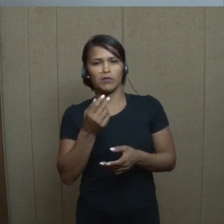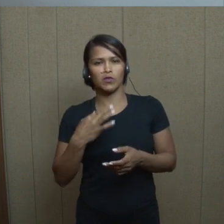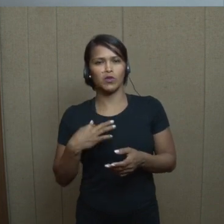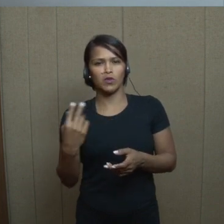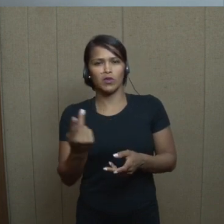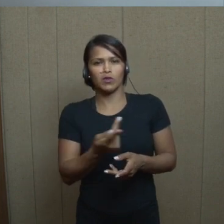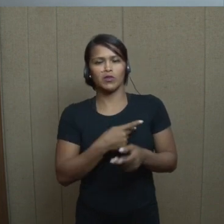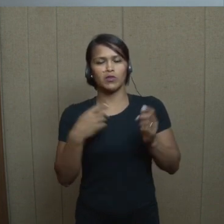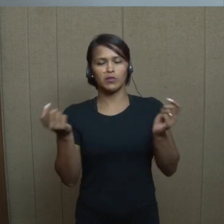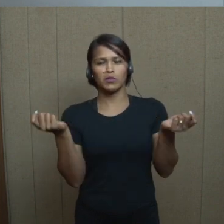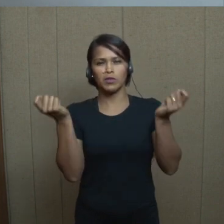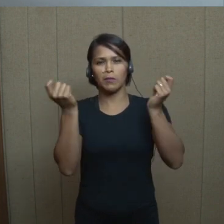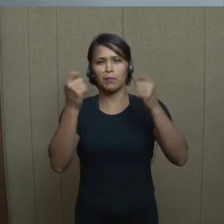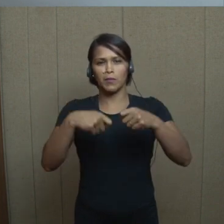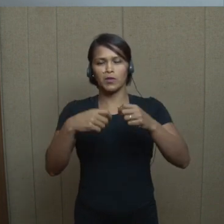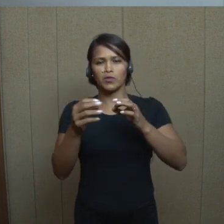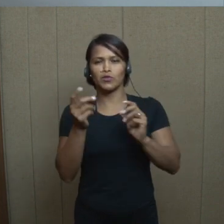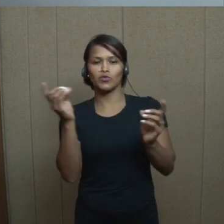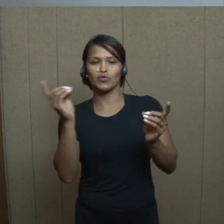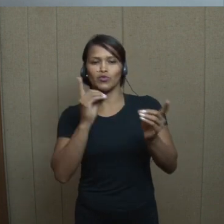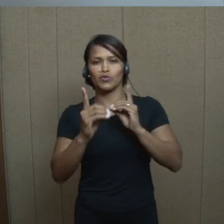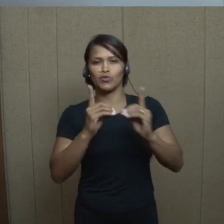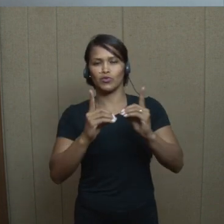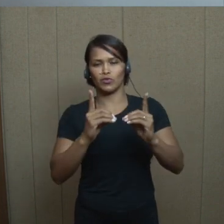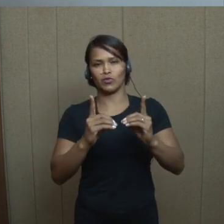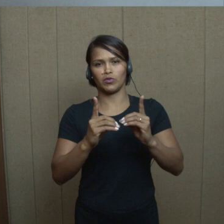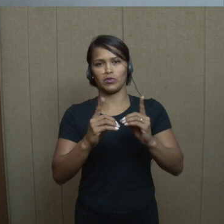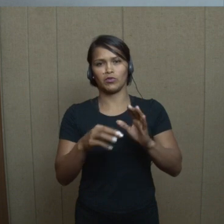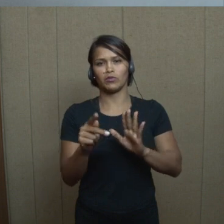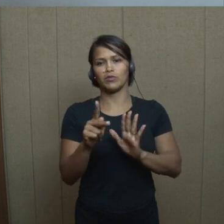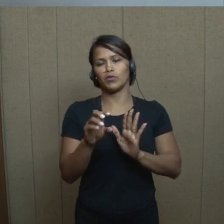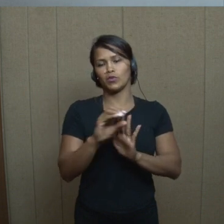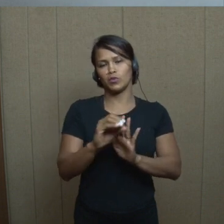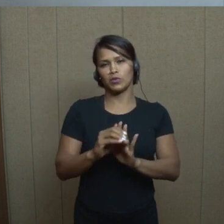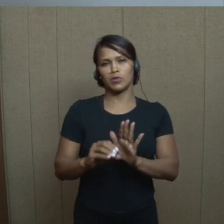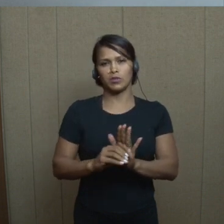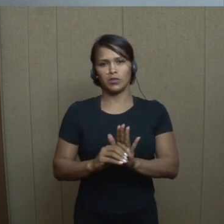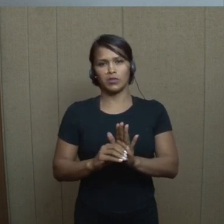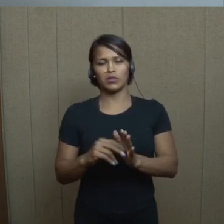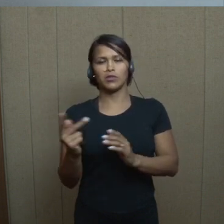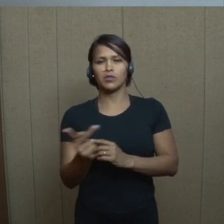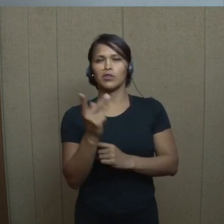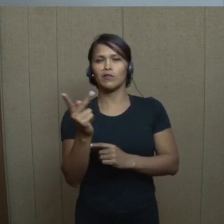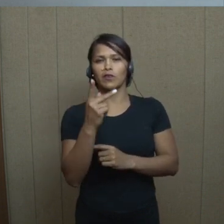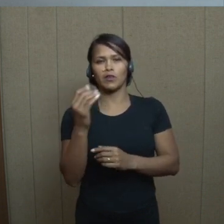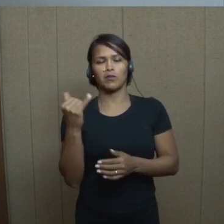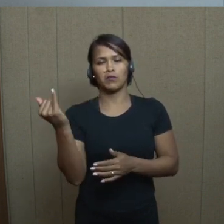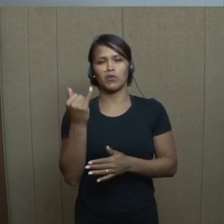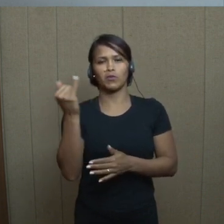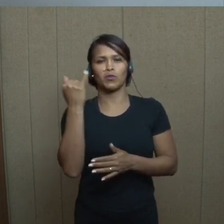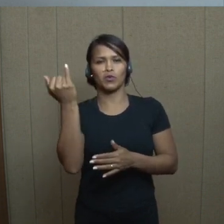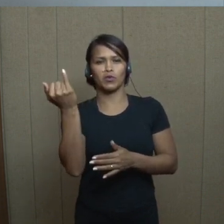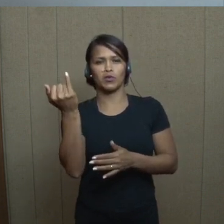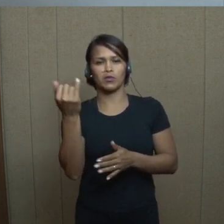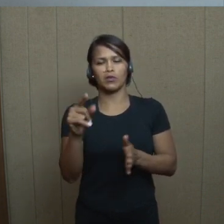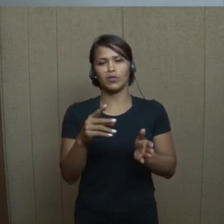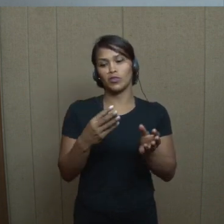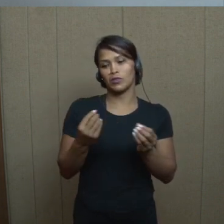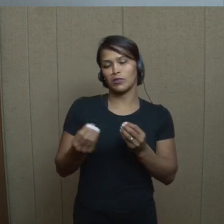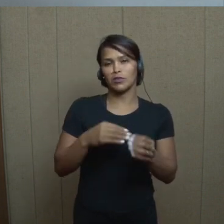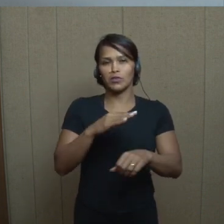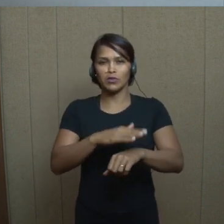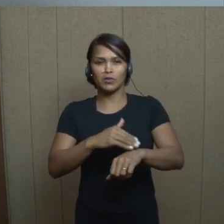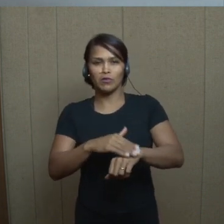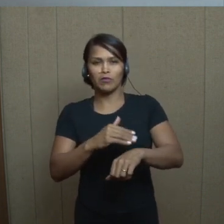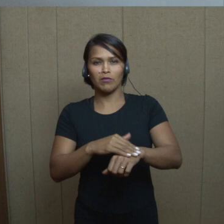somos capazes de discutir conceitos. Eu acho que essa é realmente um valor muito interessante das consultas que nós tivemos hoje, porque